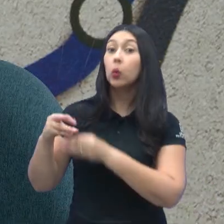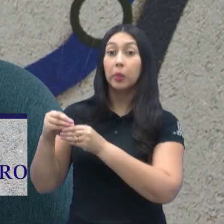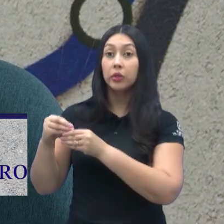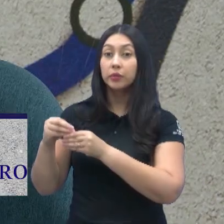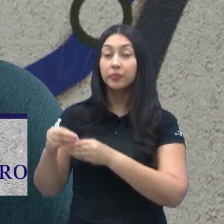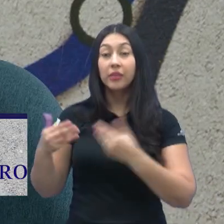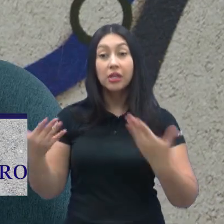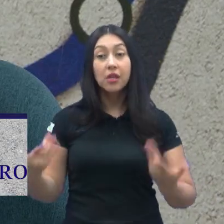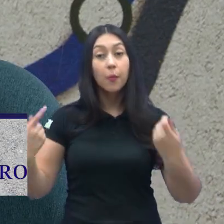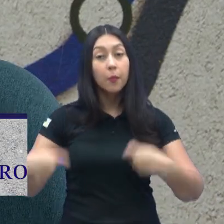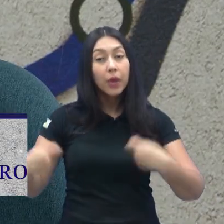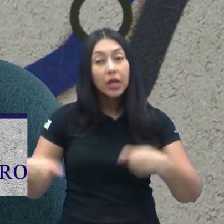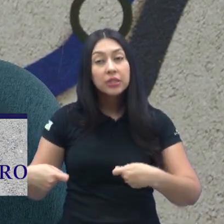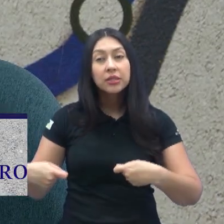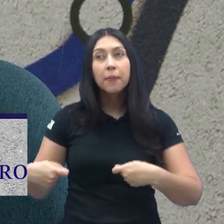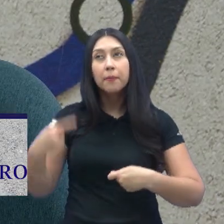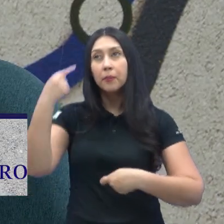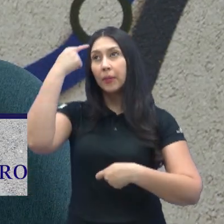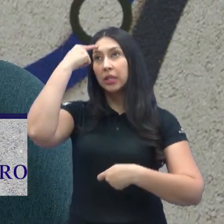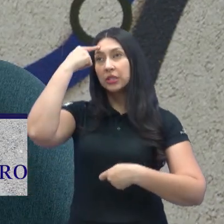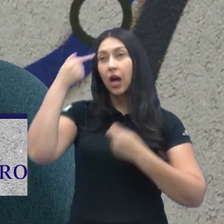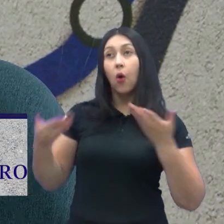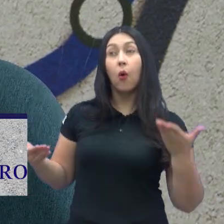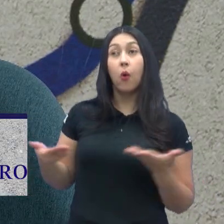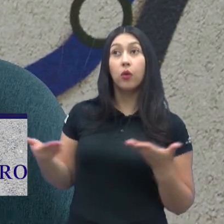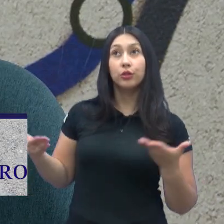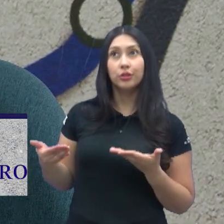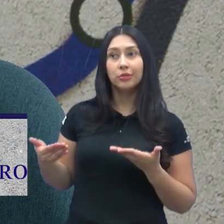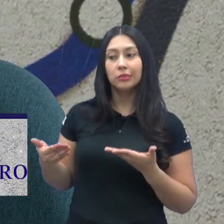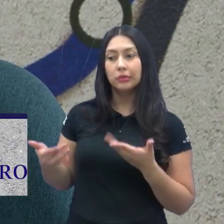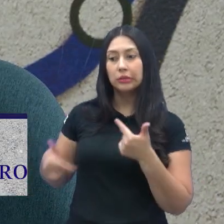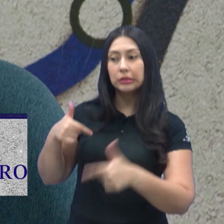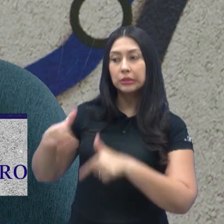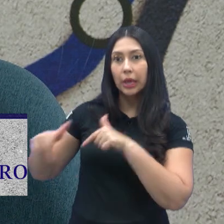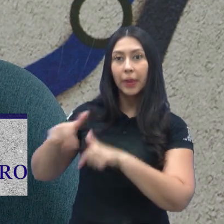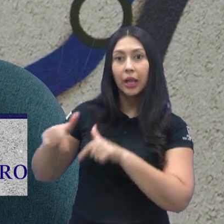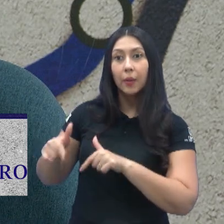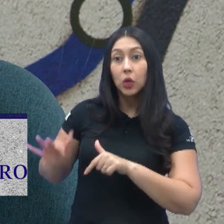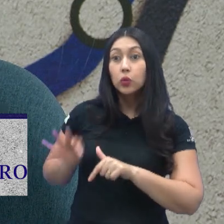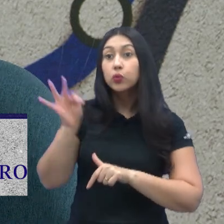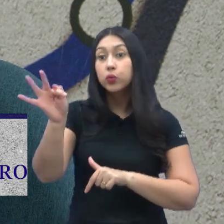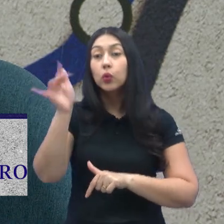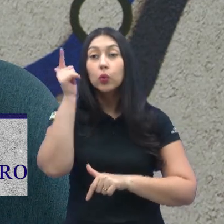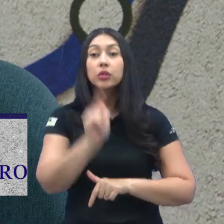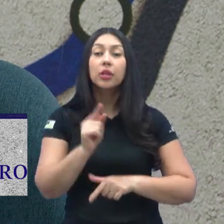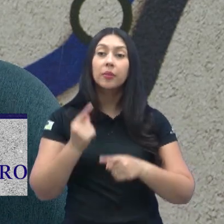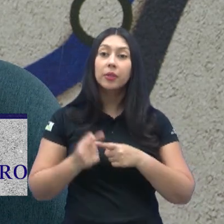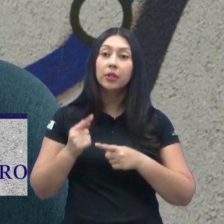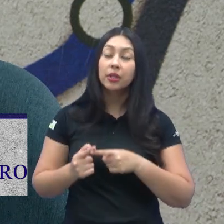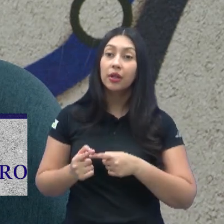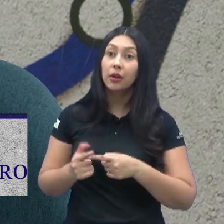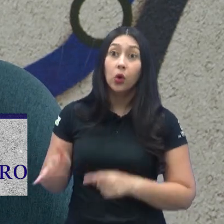gente precisa começar a pensar no futuro hoje e trabalhar para isso hoje, né? Porque, como eu disse, o futuro